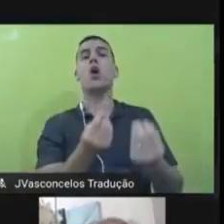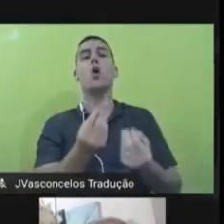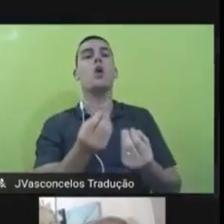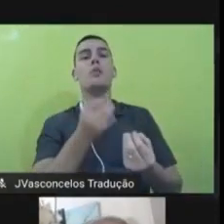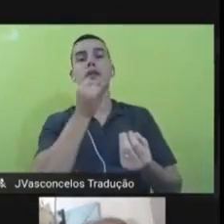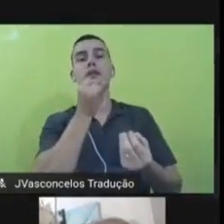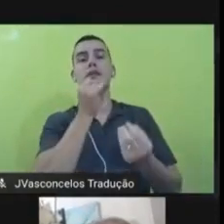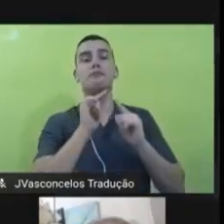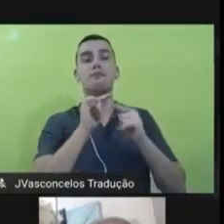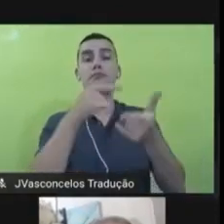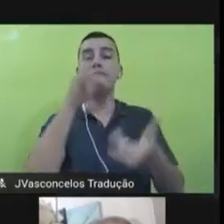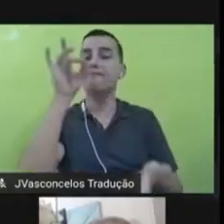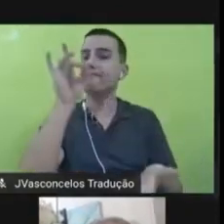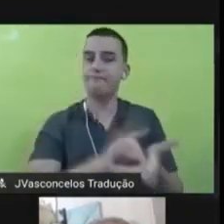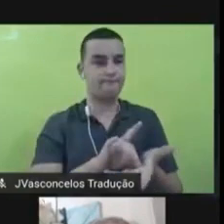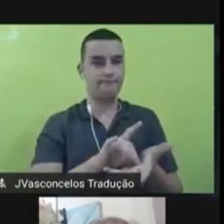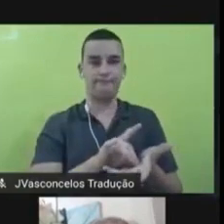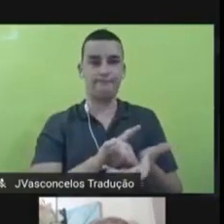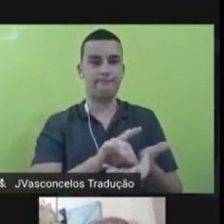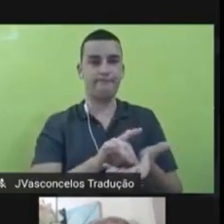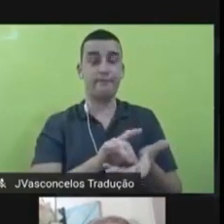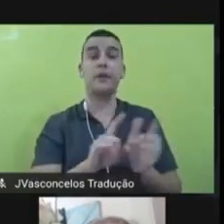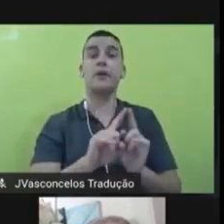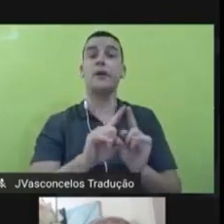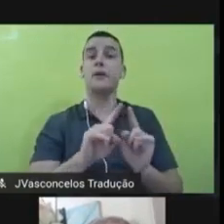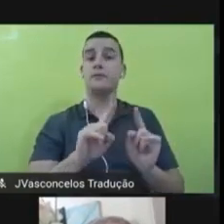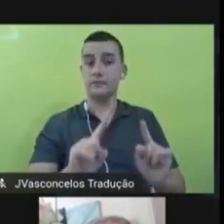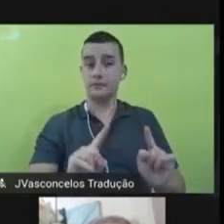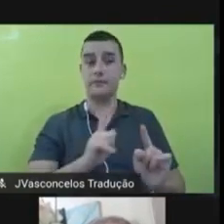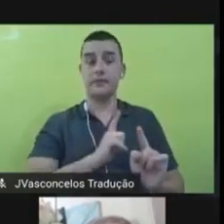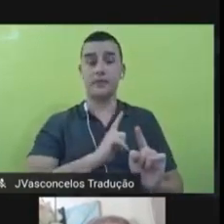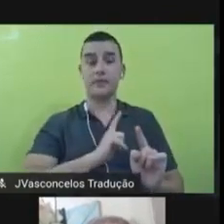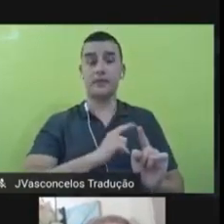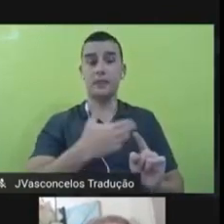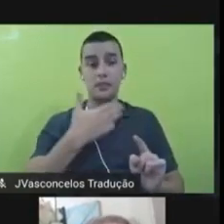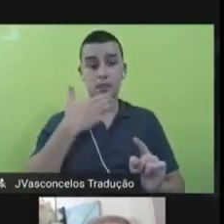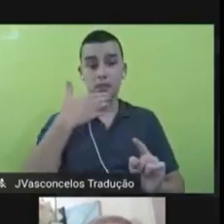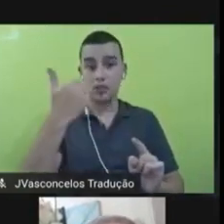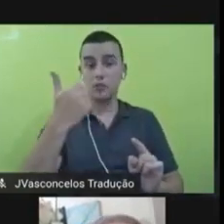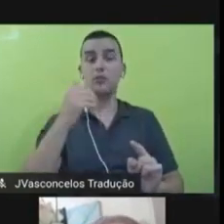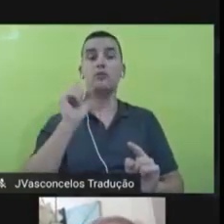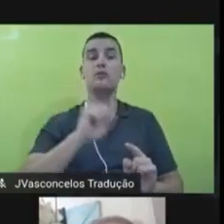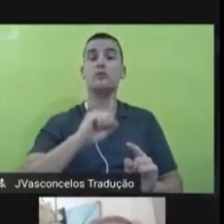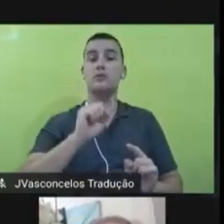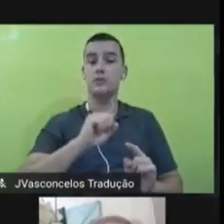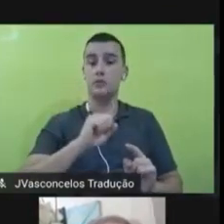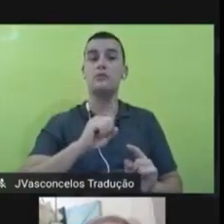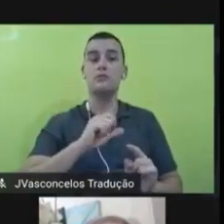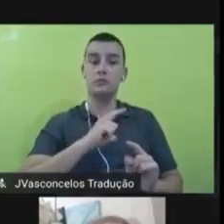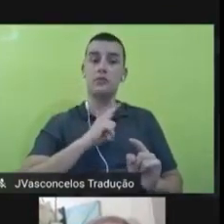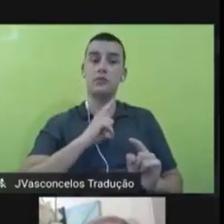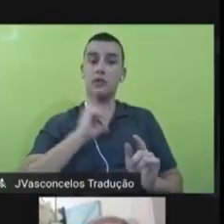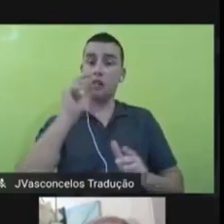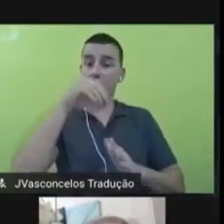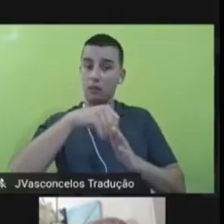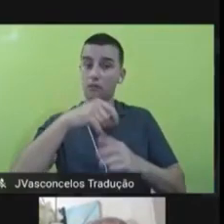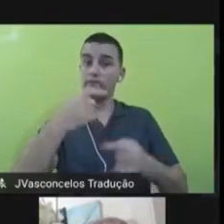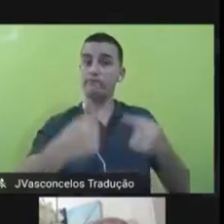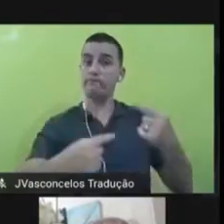efetivação, mas também essas modalidades encontram-se previstas nessa política.